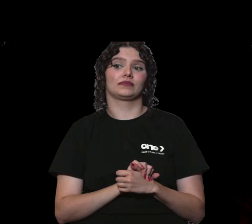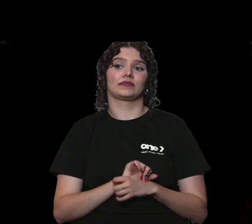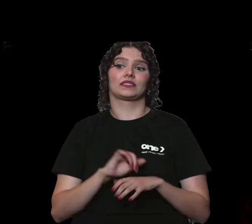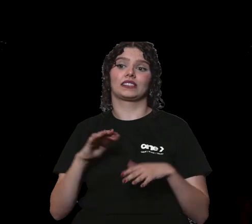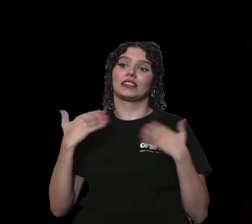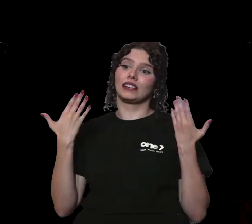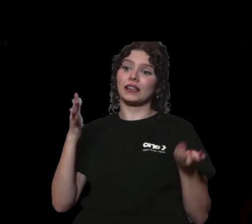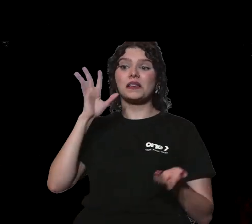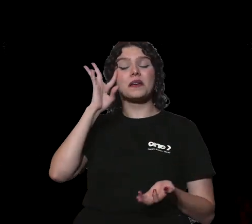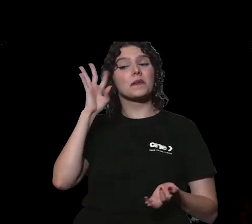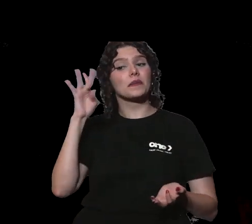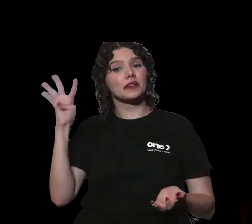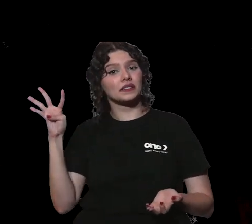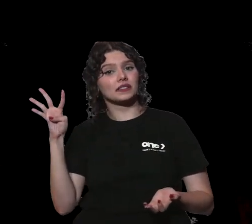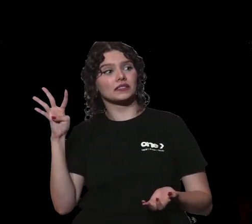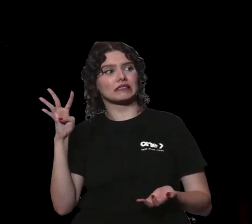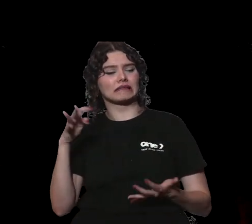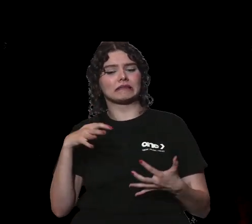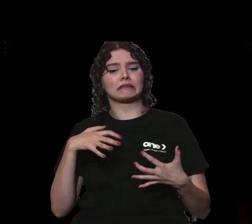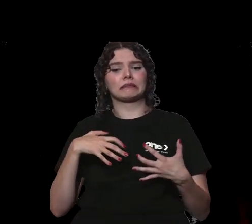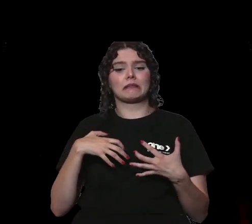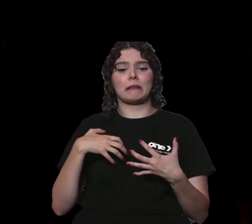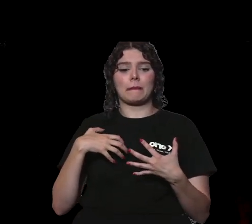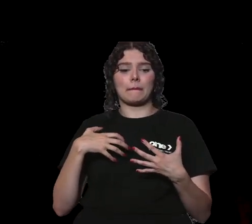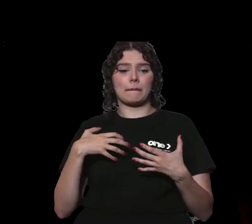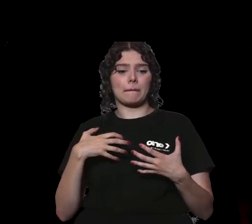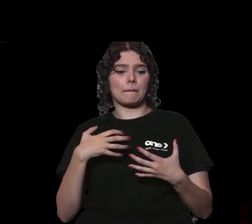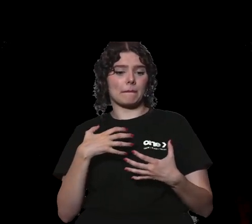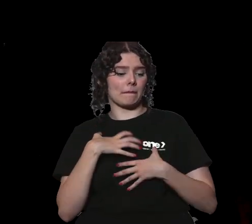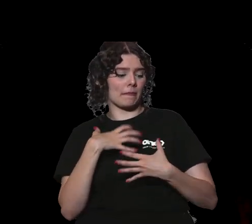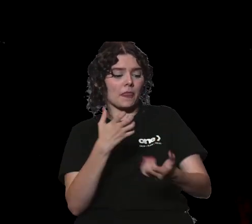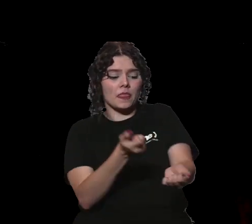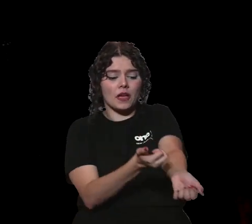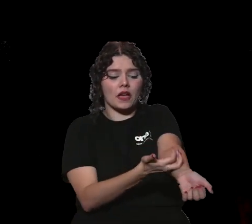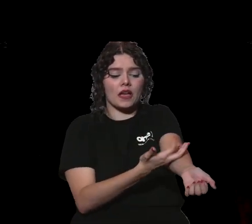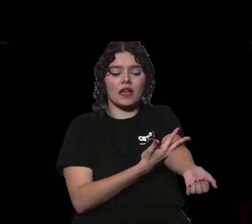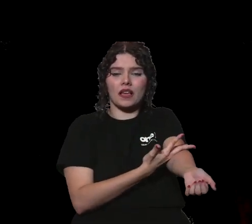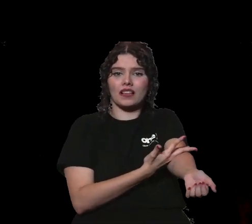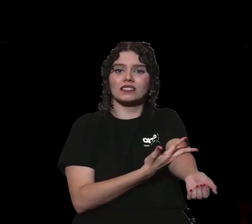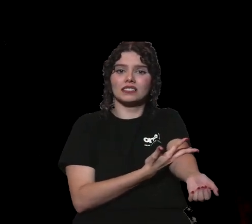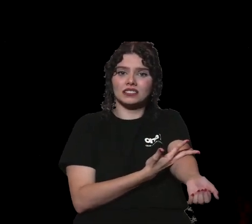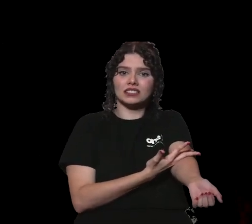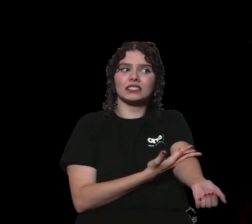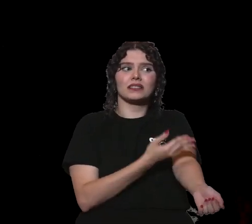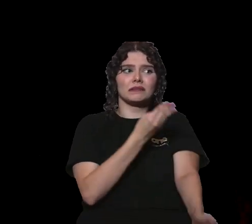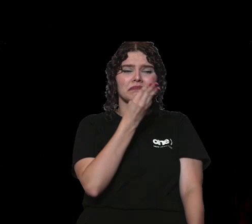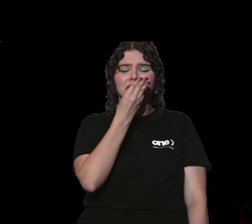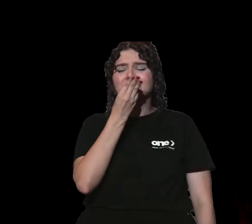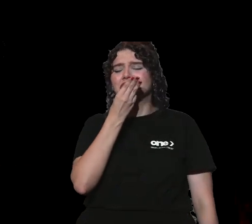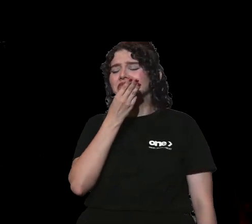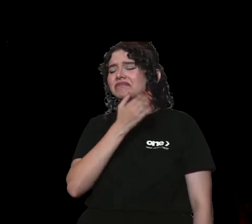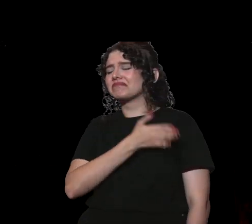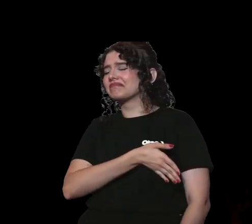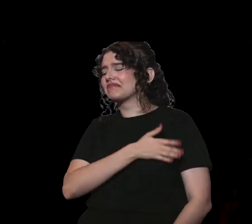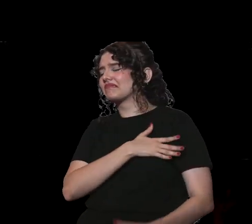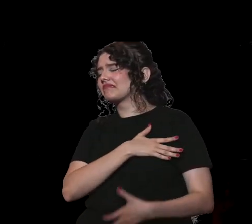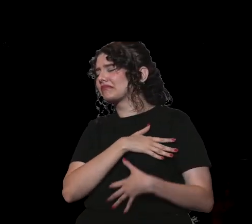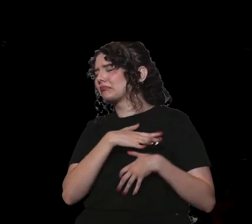seja, imagina como estavam as emoções de Mical. Devia estar uma bagunça o coração